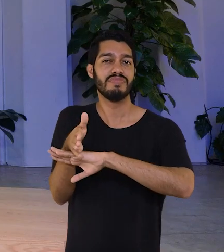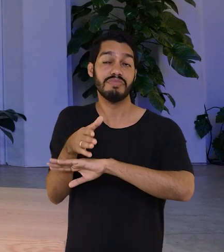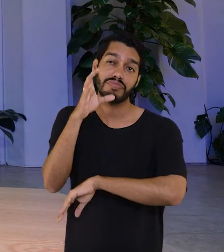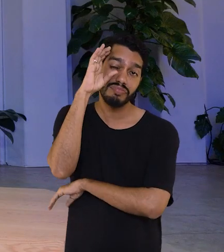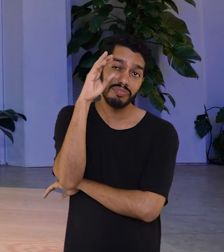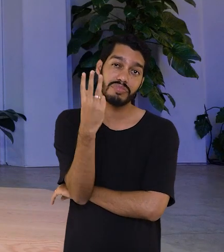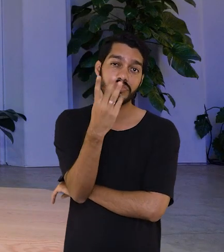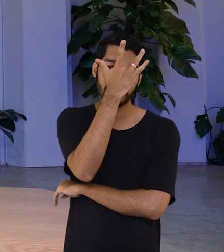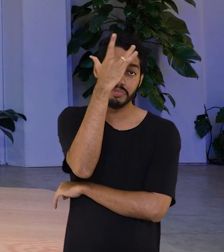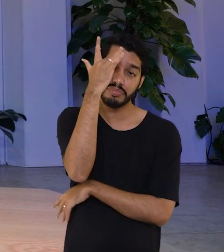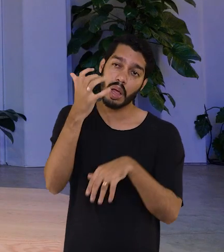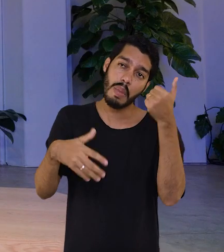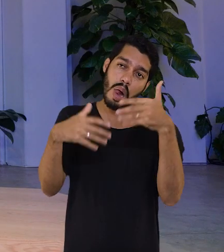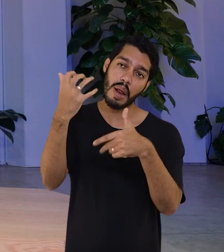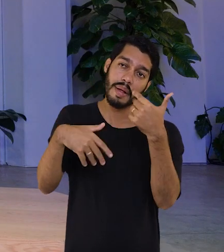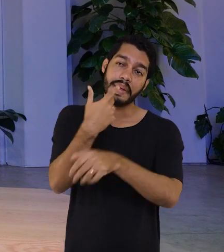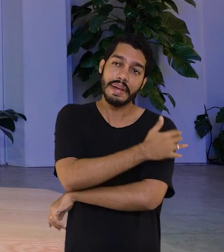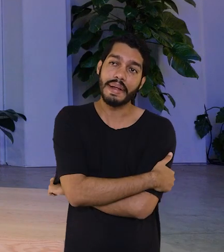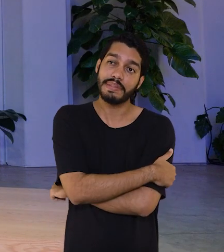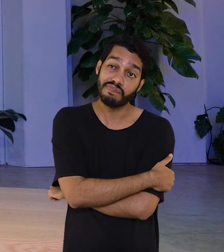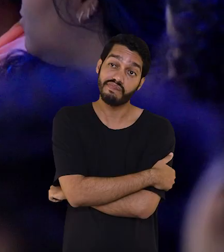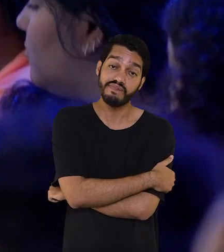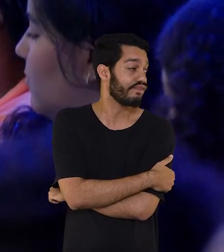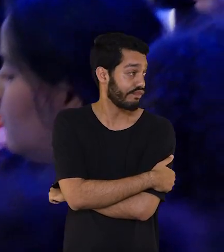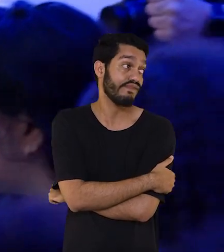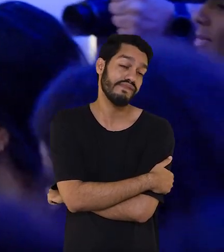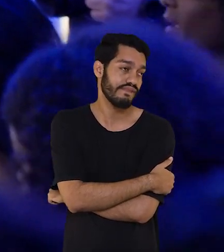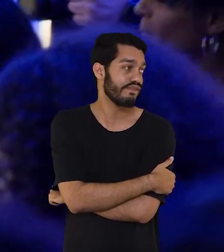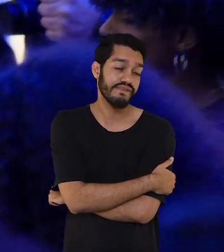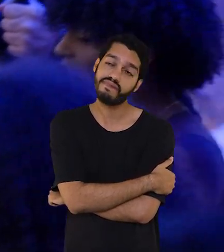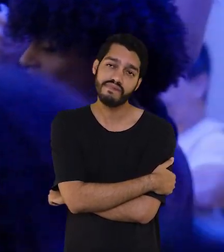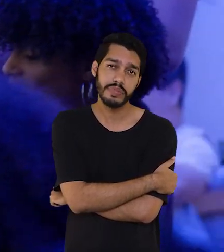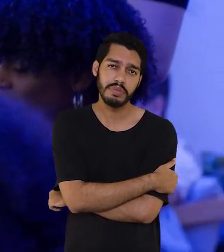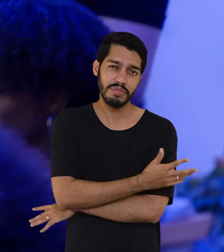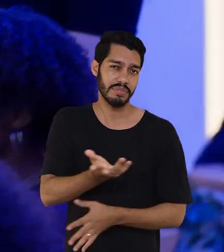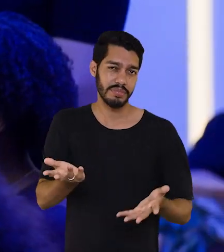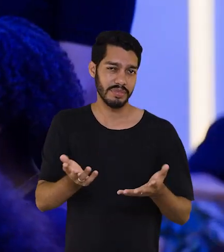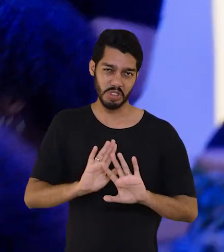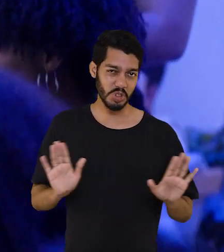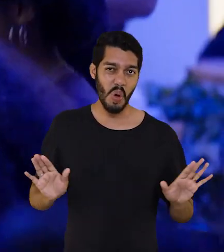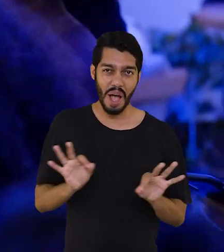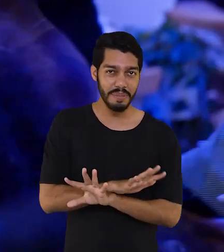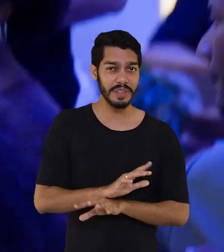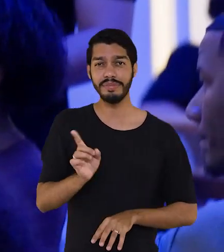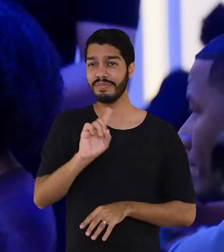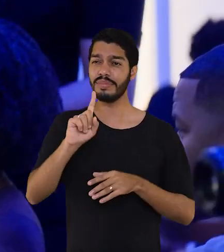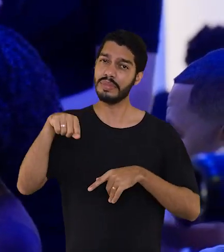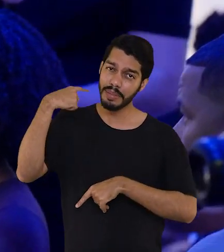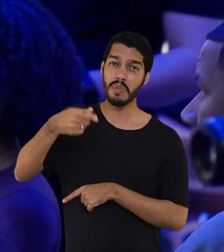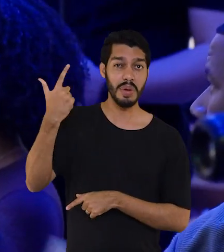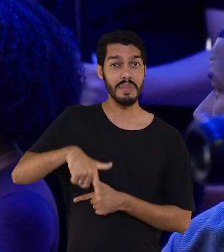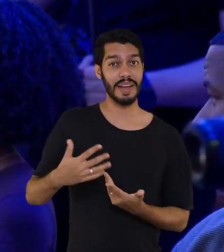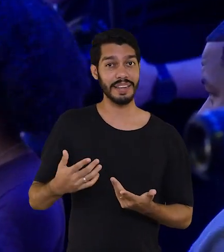encontro que vocês vão vir aqui, ouvir 3 pessoas falando sobre um tema de inteligência artificial, de robô, e vai ficar por isso